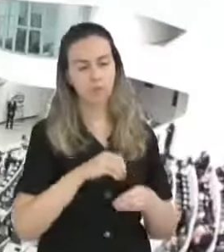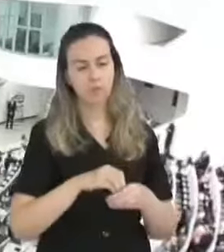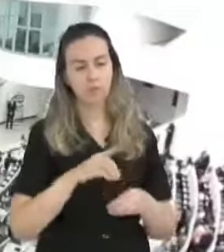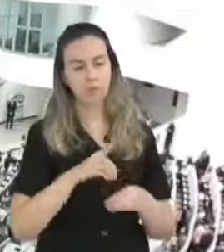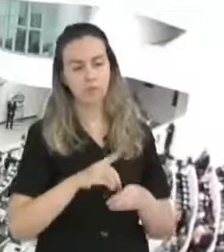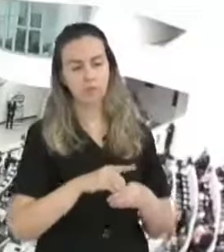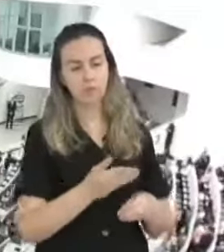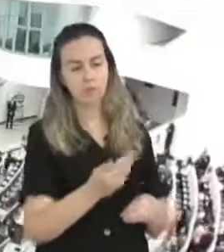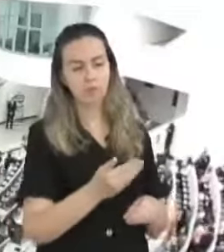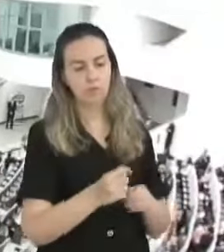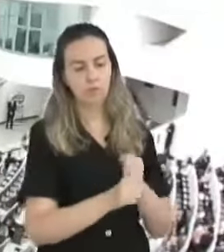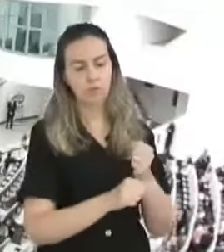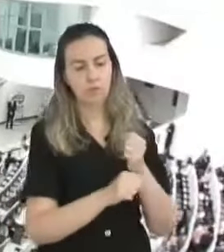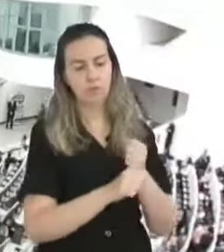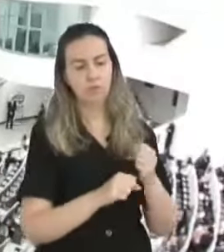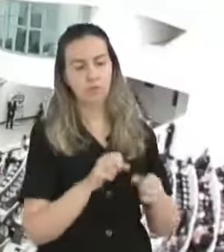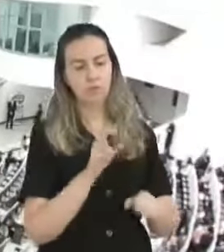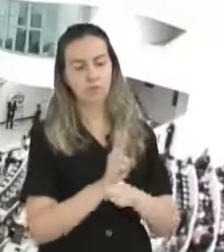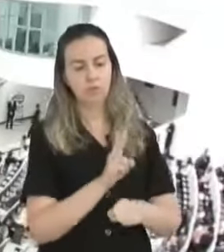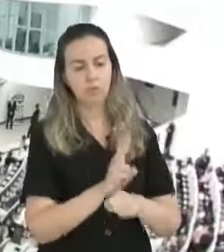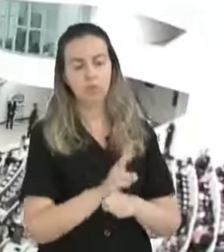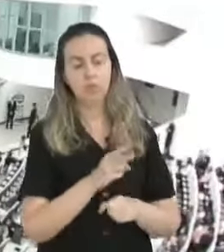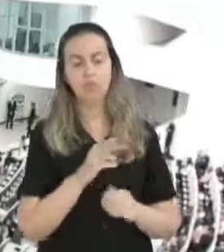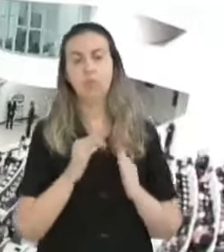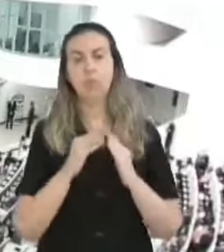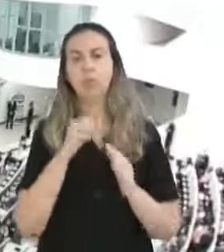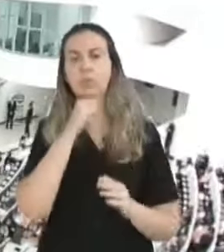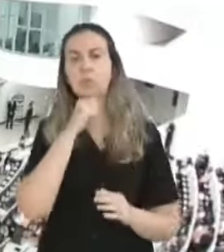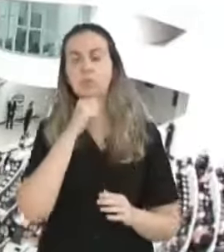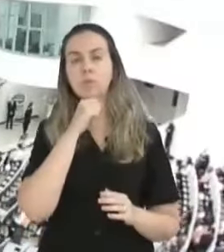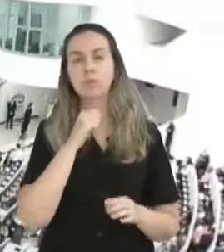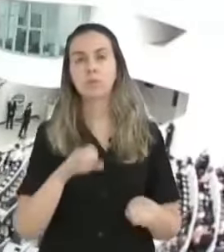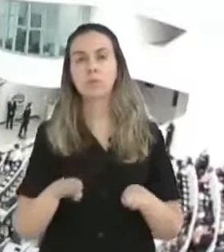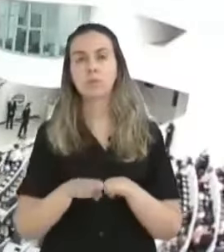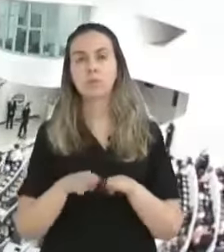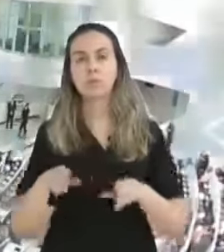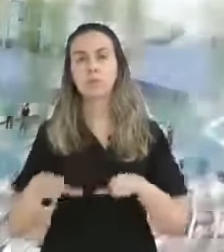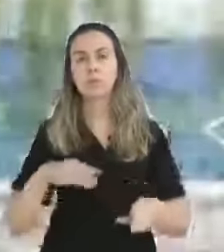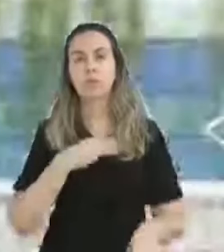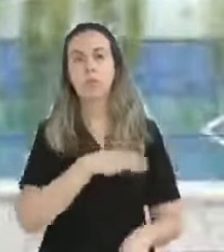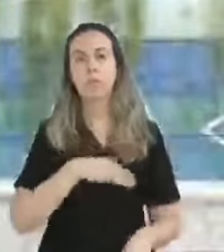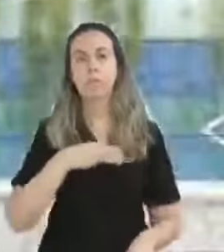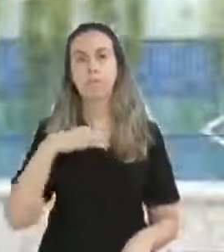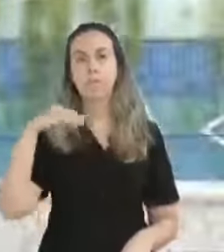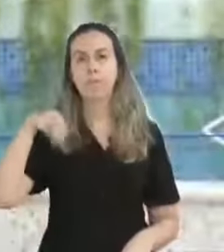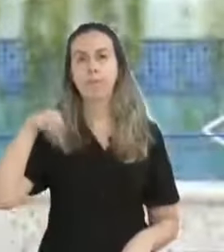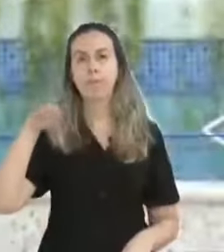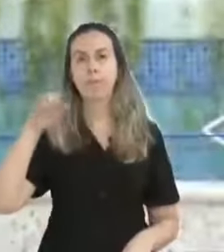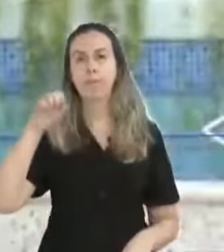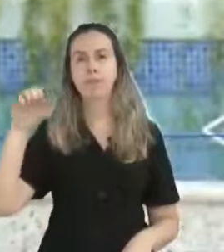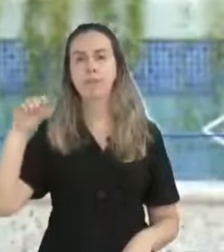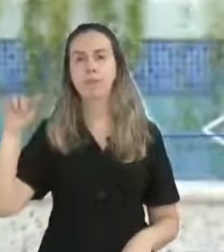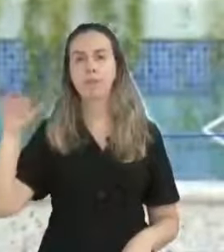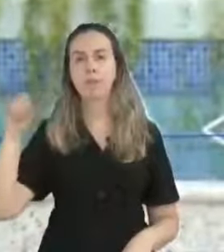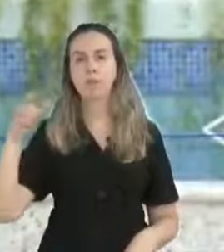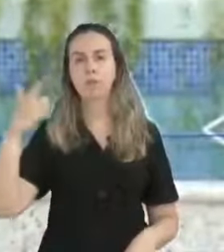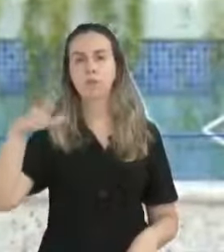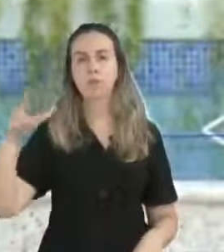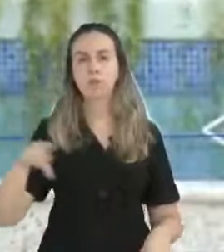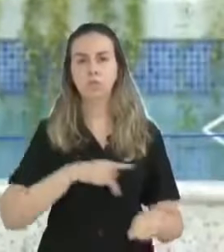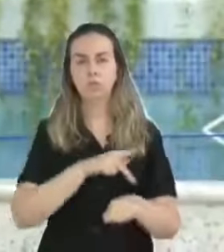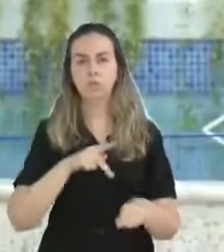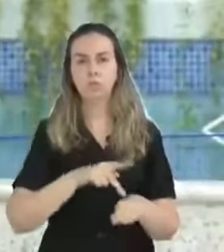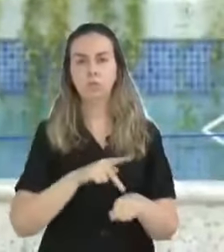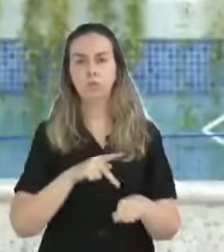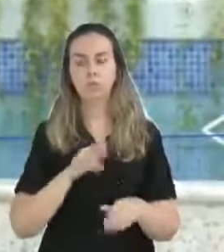para ajudar na manutenção daqueles irmãos e também para o nosso trabalho missionário. Eu quero nesse instante convidar